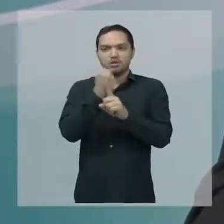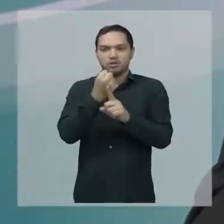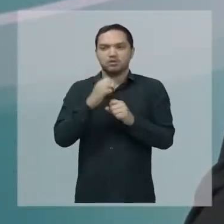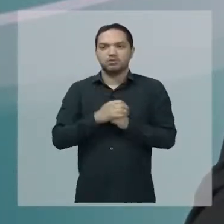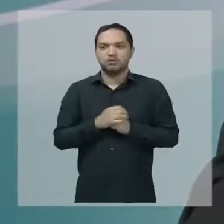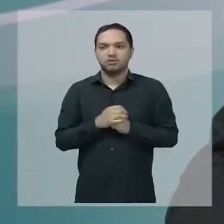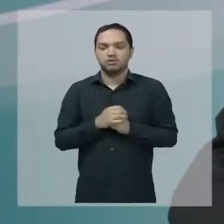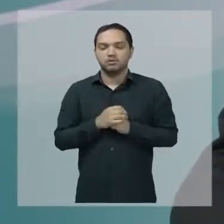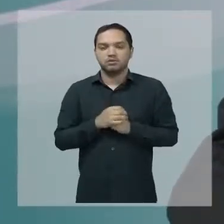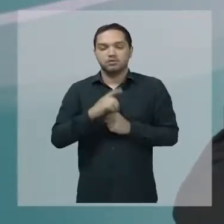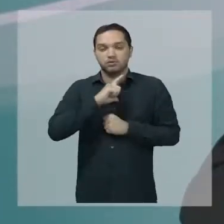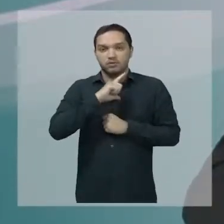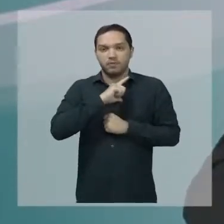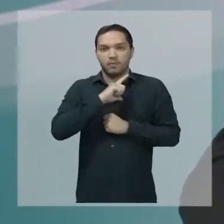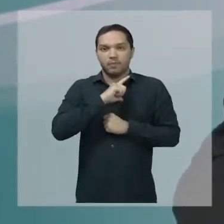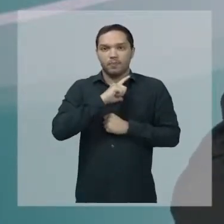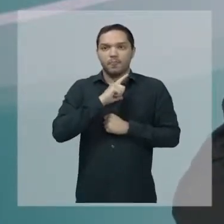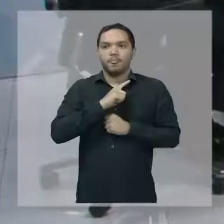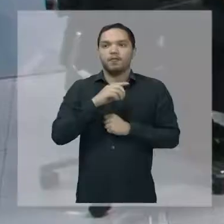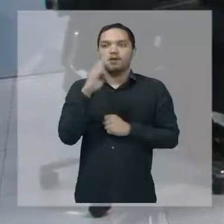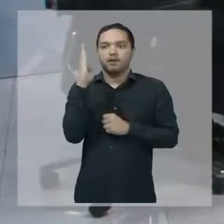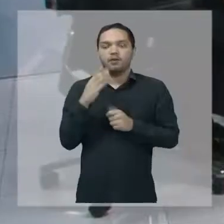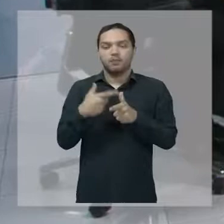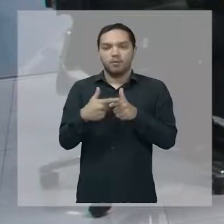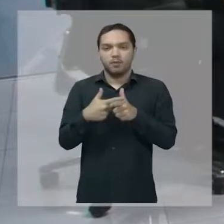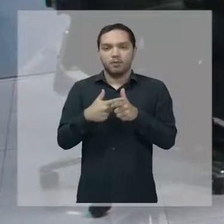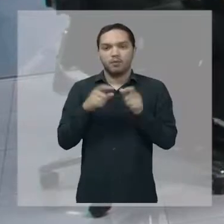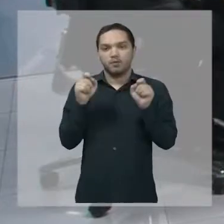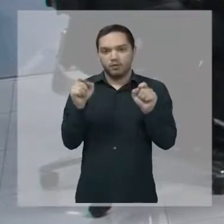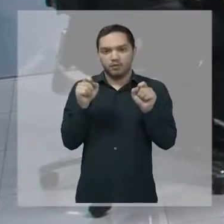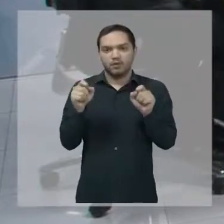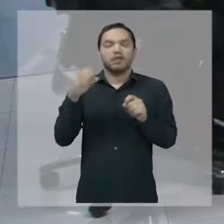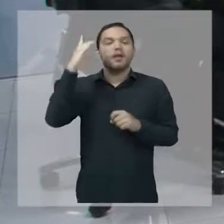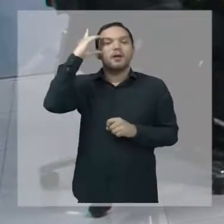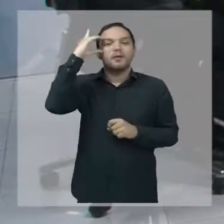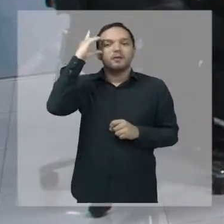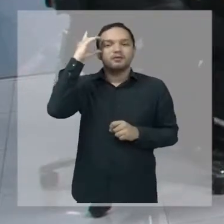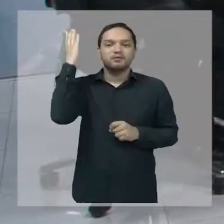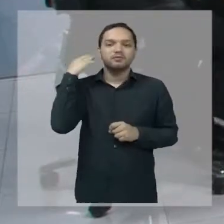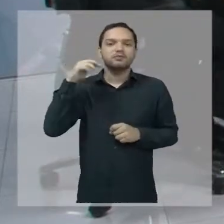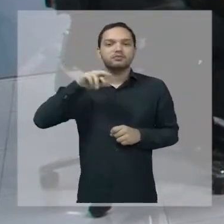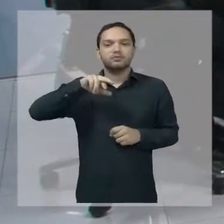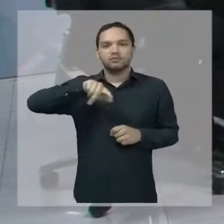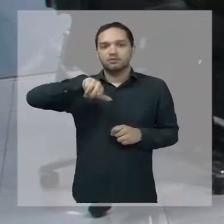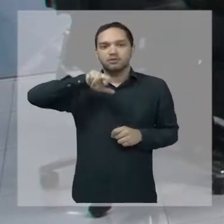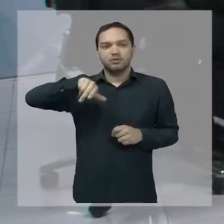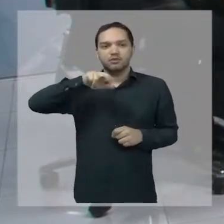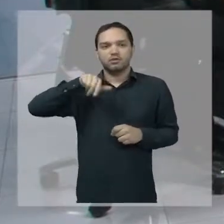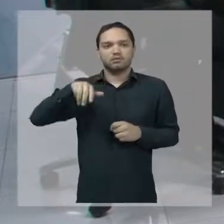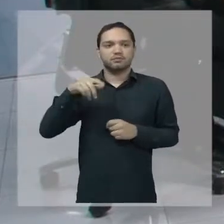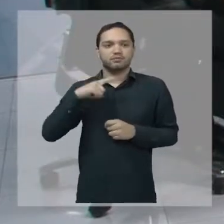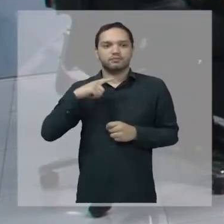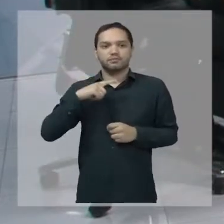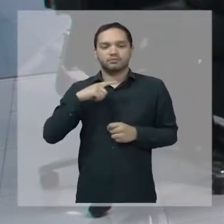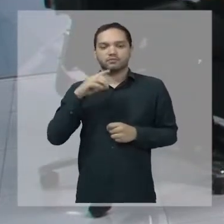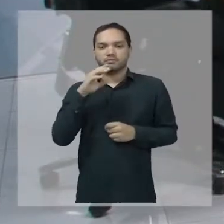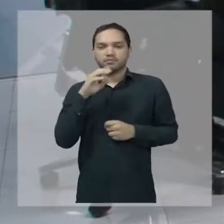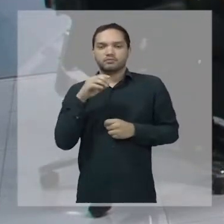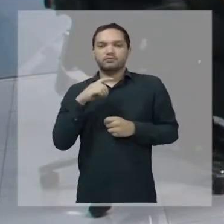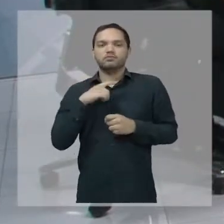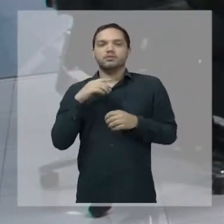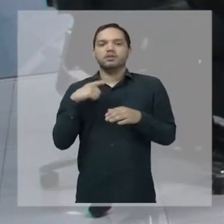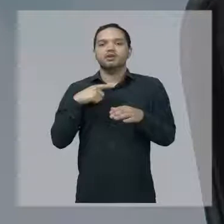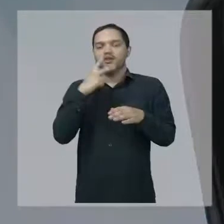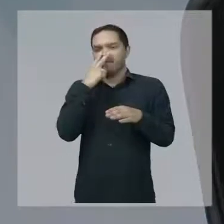Mas aí, Arnaldo, eles estão na União Europeia. Existe o azar do Brasil, no governo da Dilma, foi que a gente não tinha Bruxelas para fiscalizar.